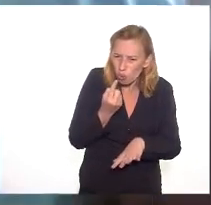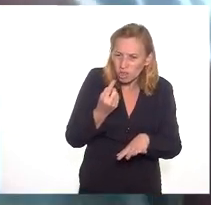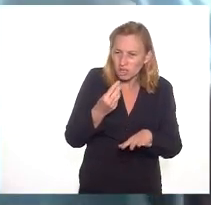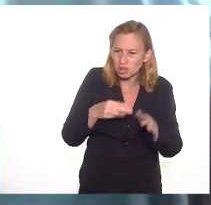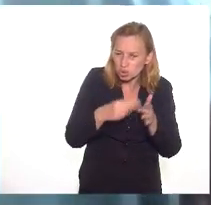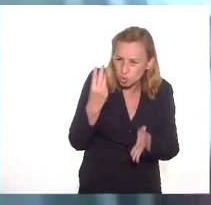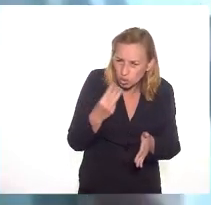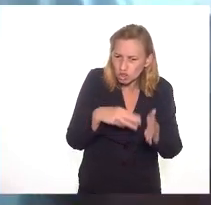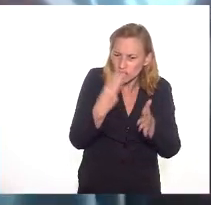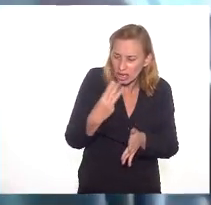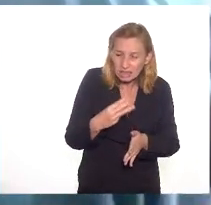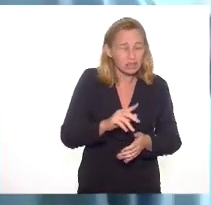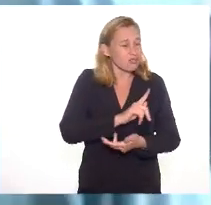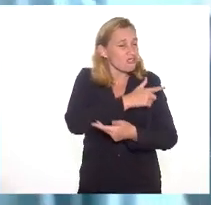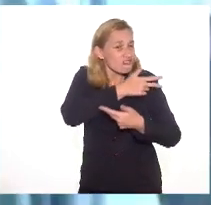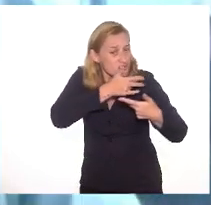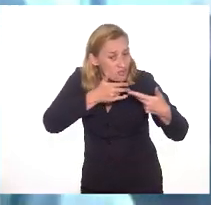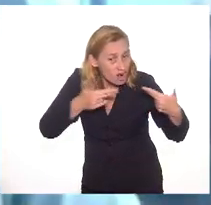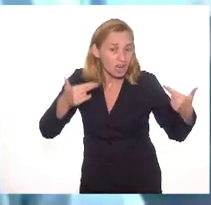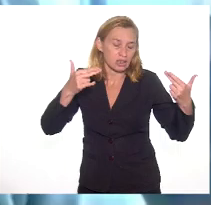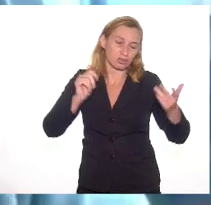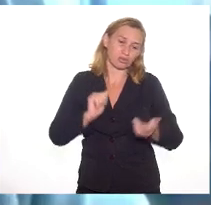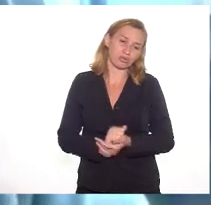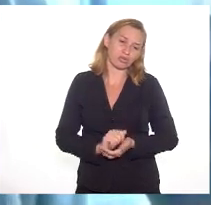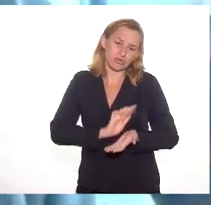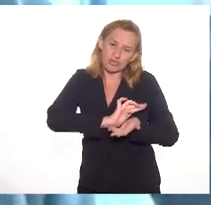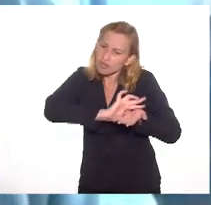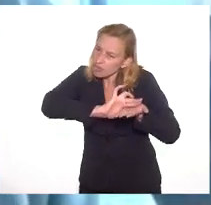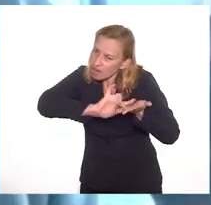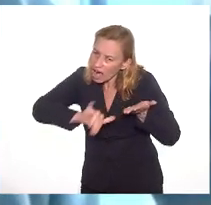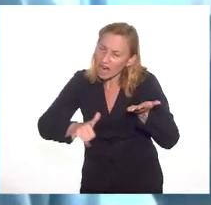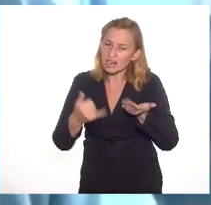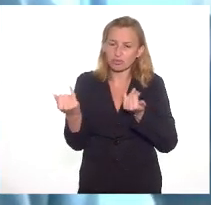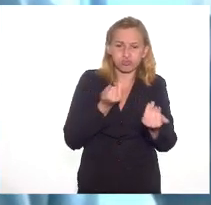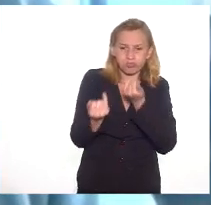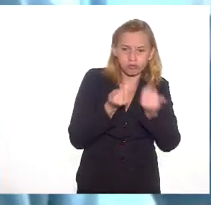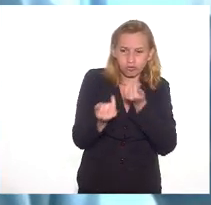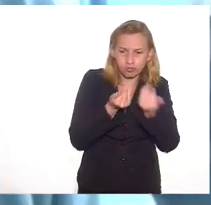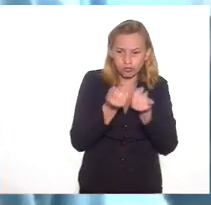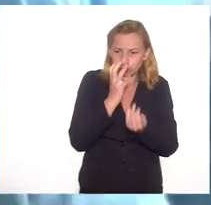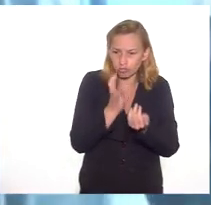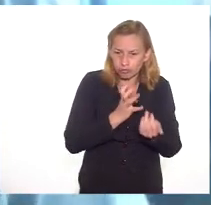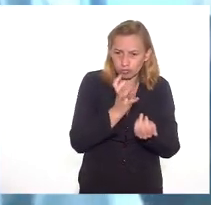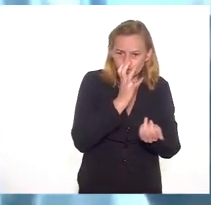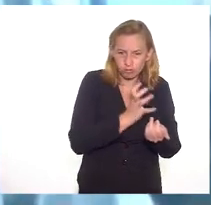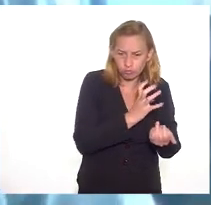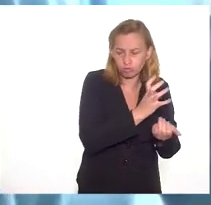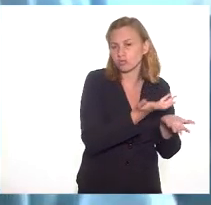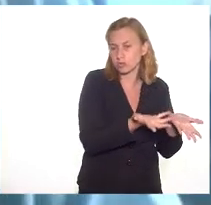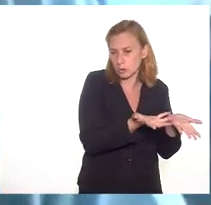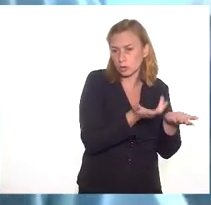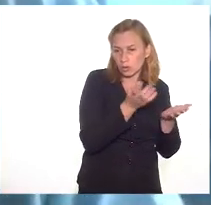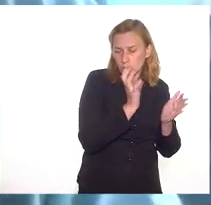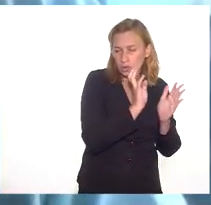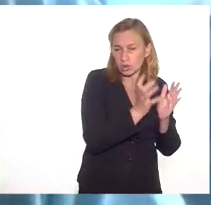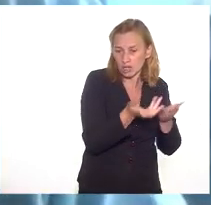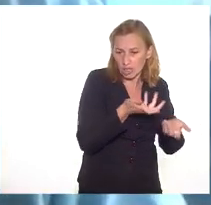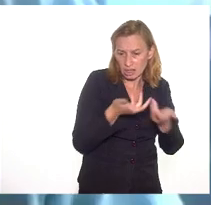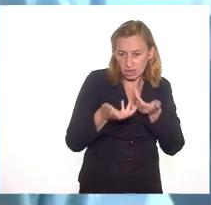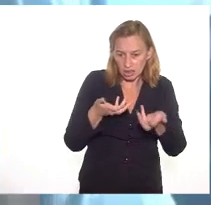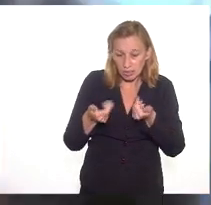são dezenas de denúncias, dezenas de denúncias. Então, quando você institui